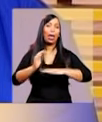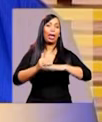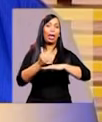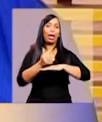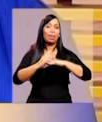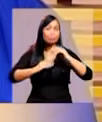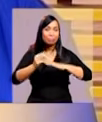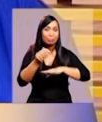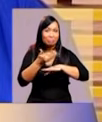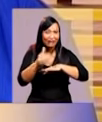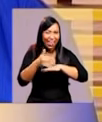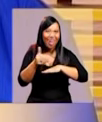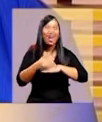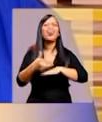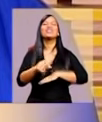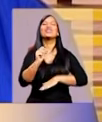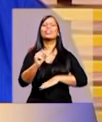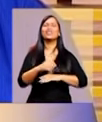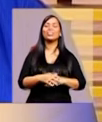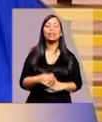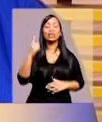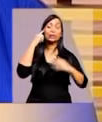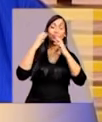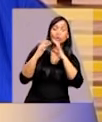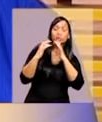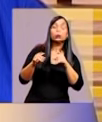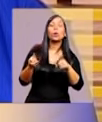os ensinamentos a respeito